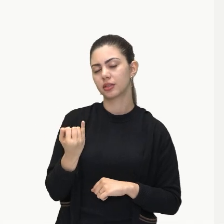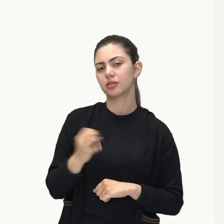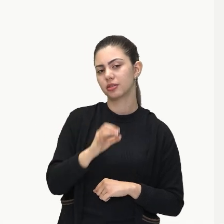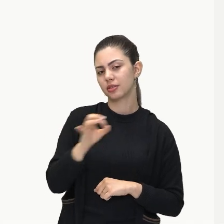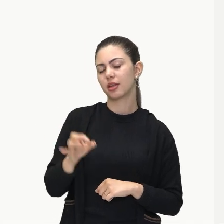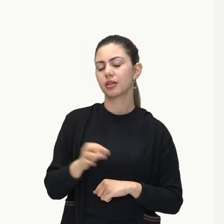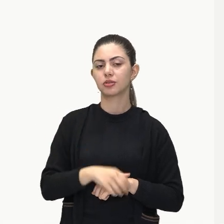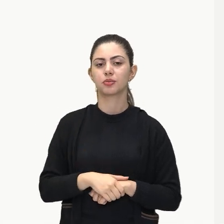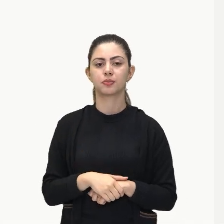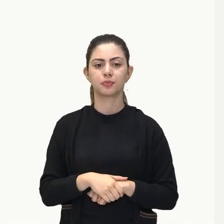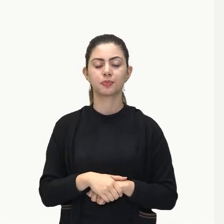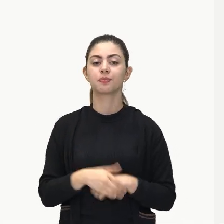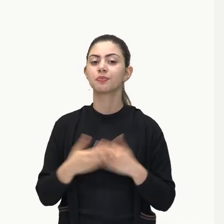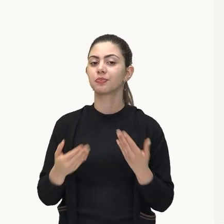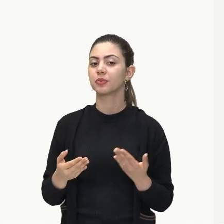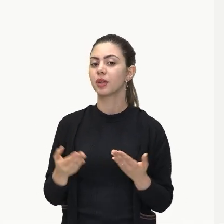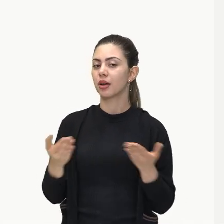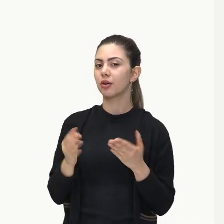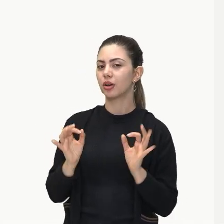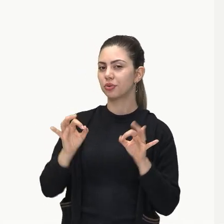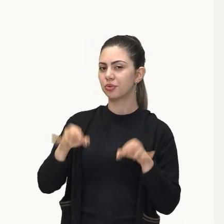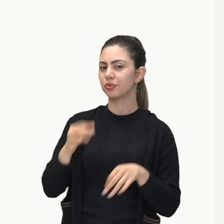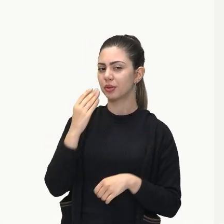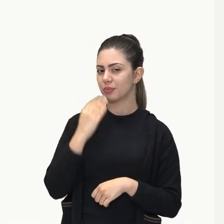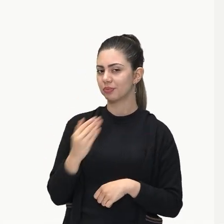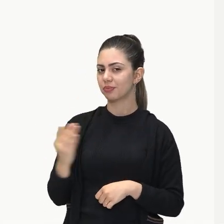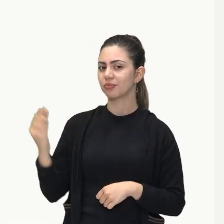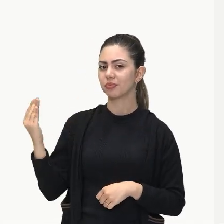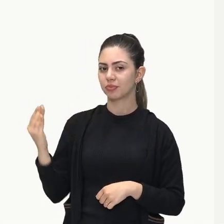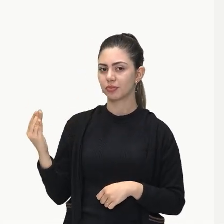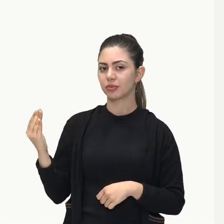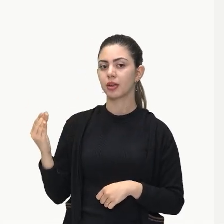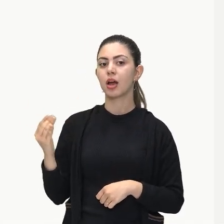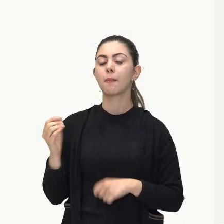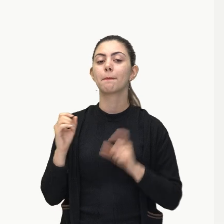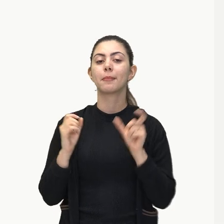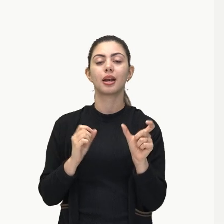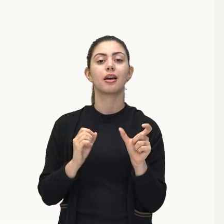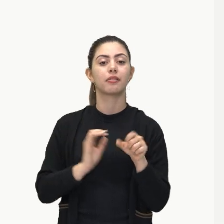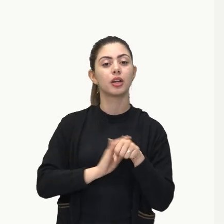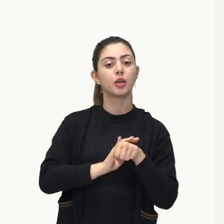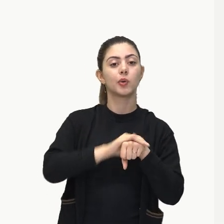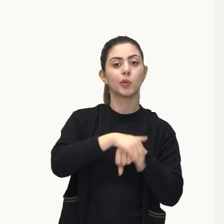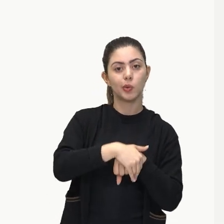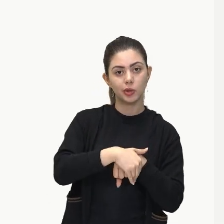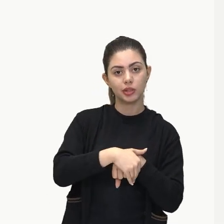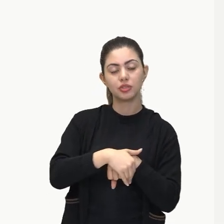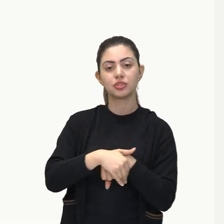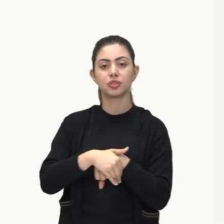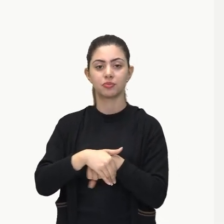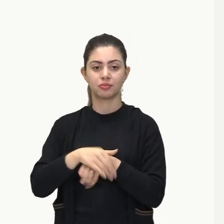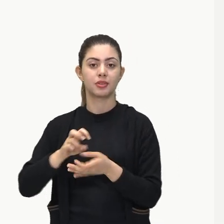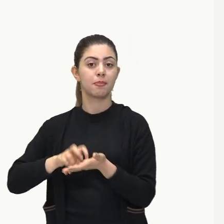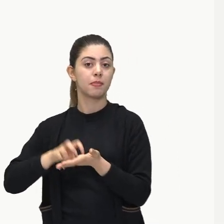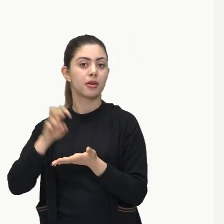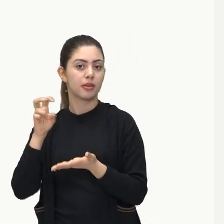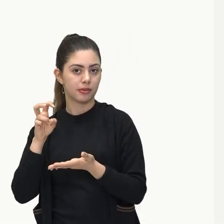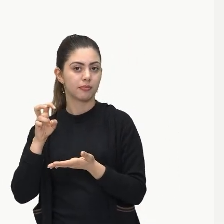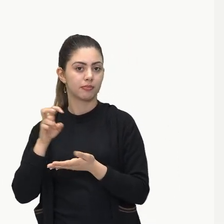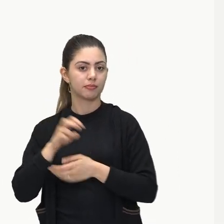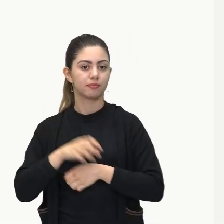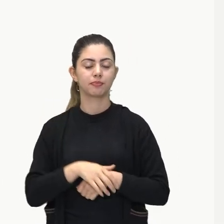trechos, aqui no meu final. Quando eu digo noite e dia.